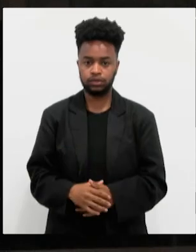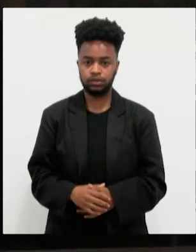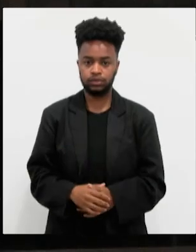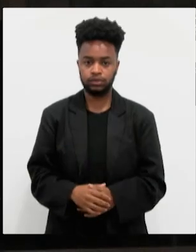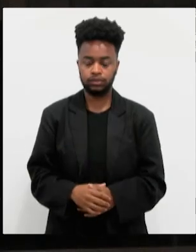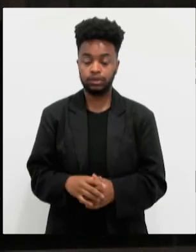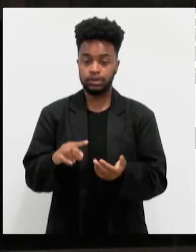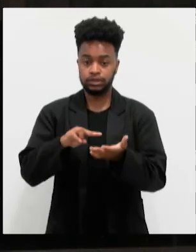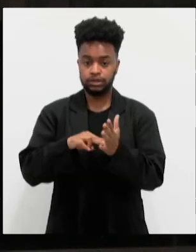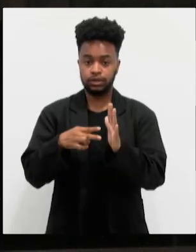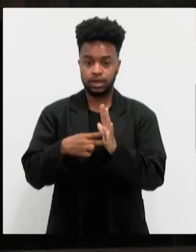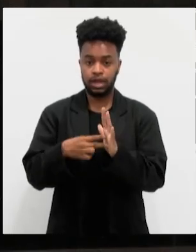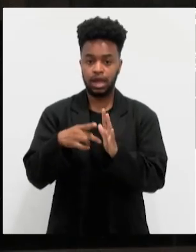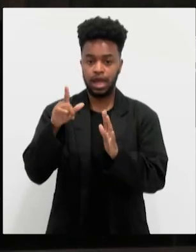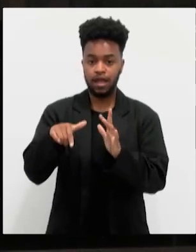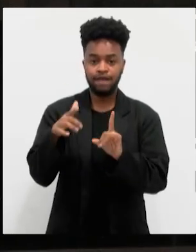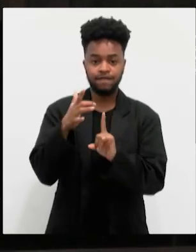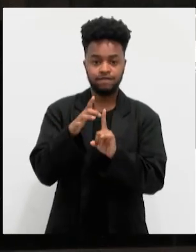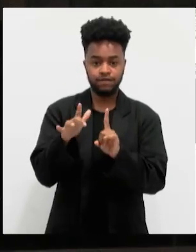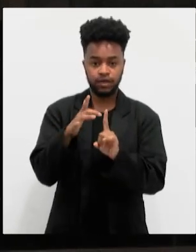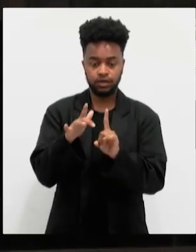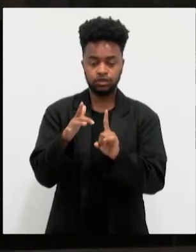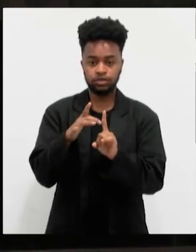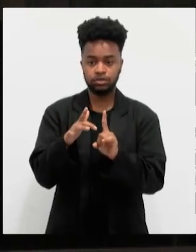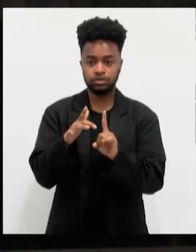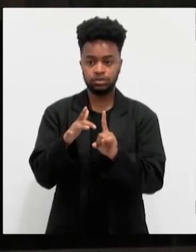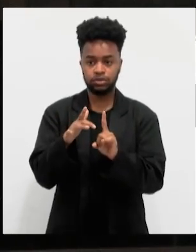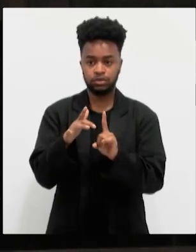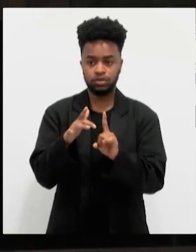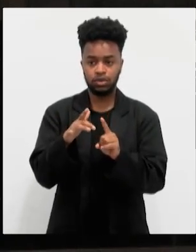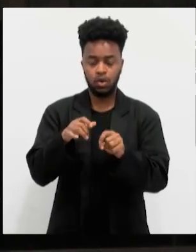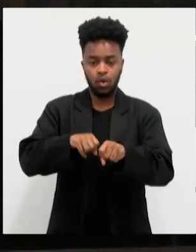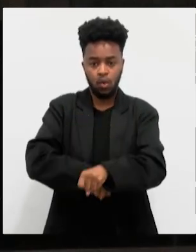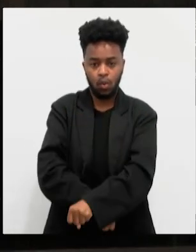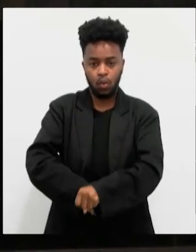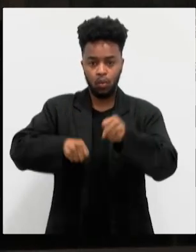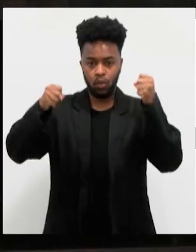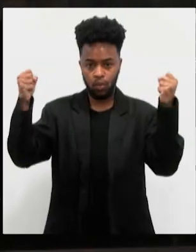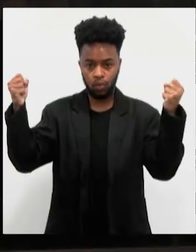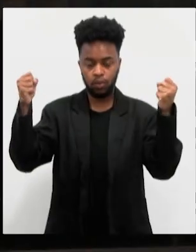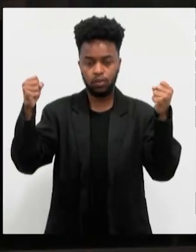eram vítimas de Ogum e de São Jorge.